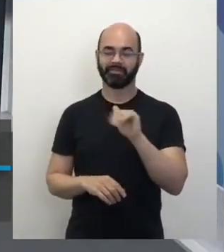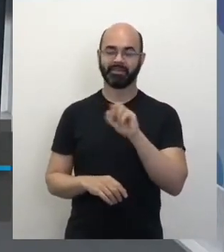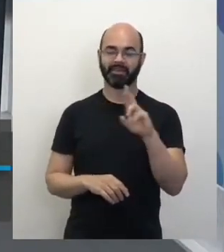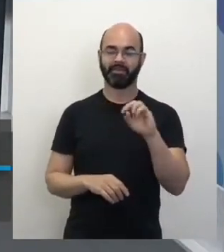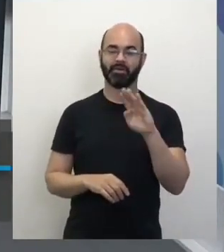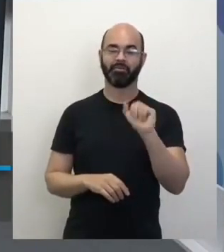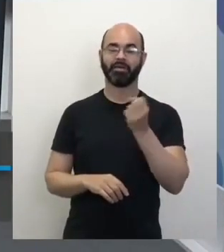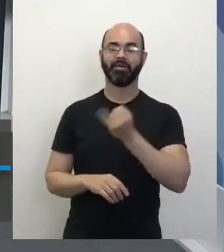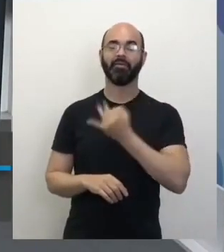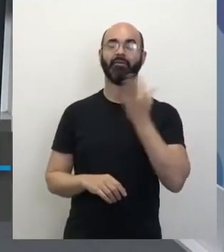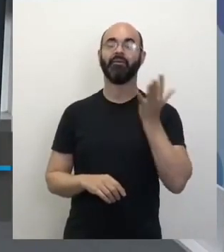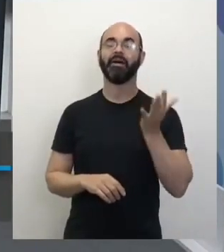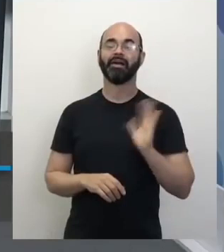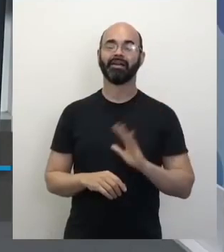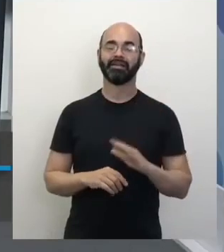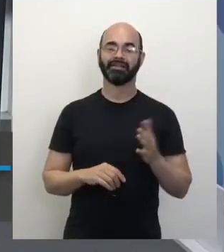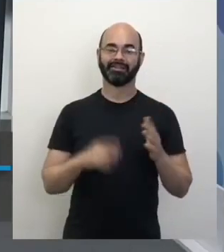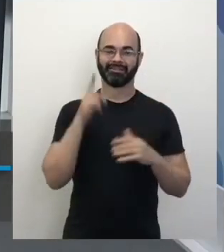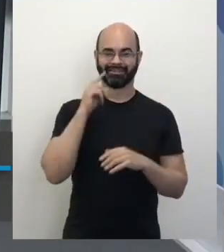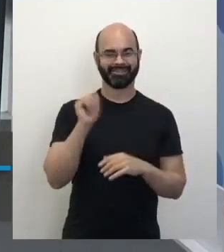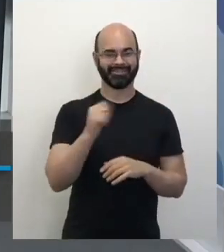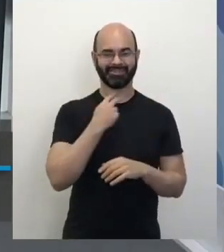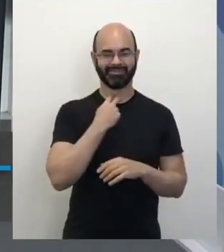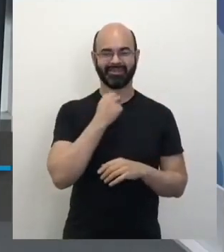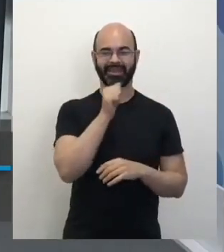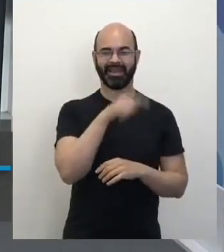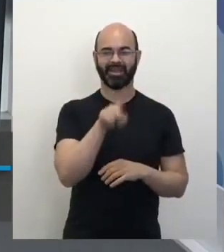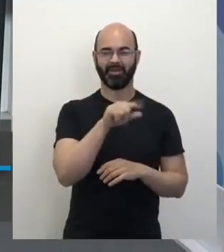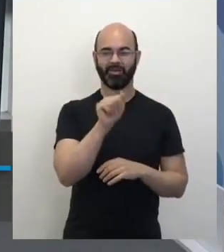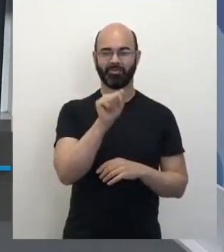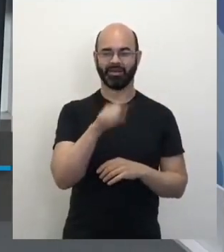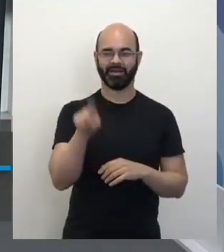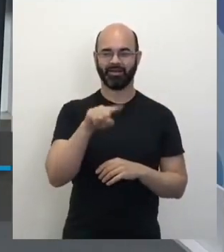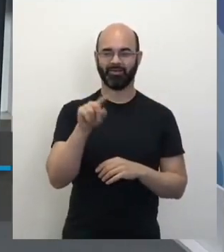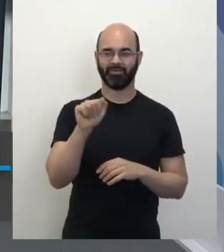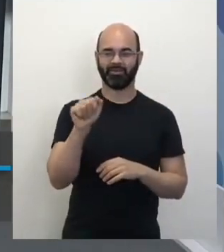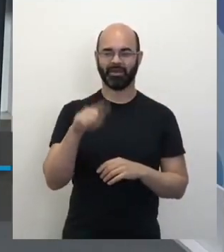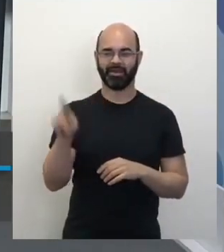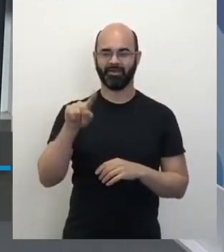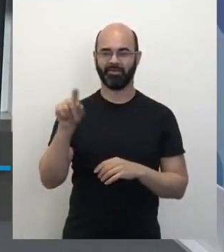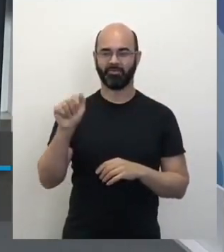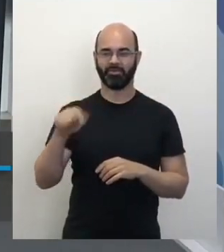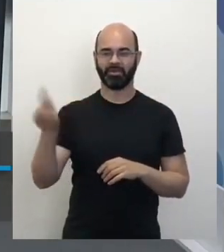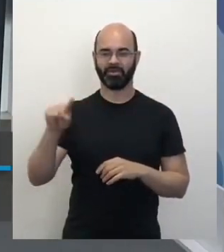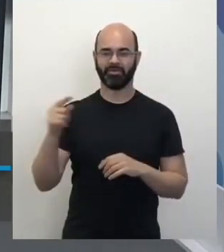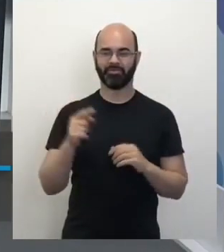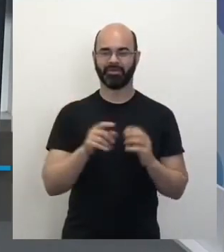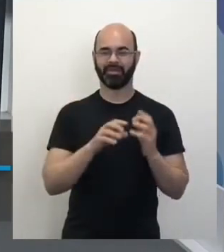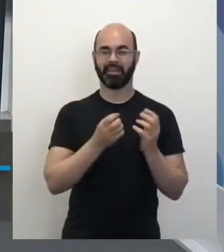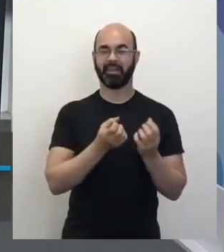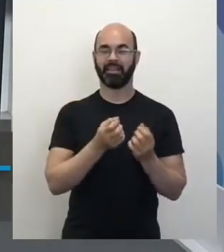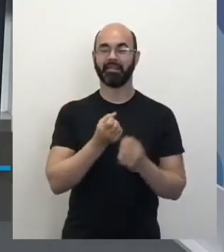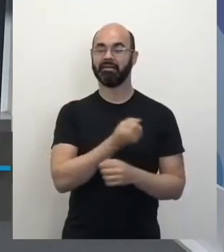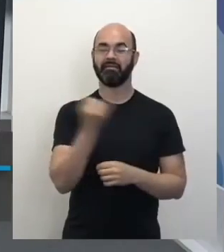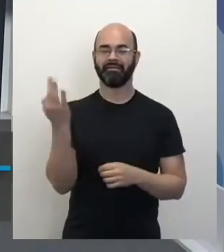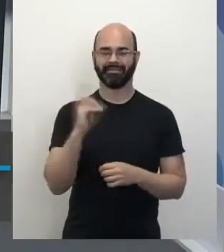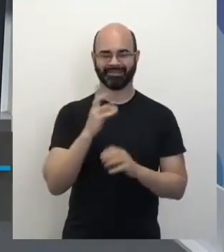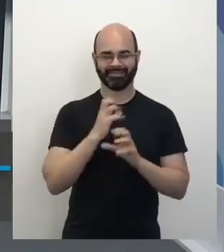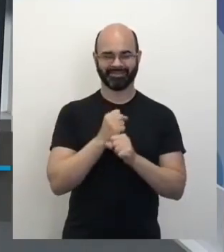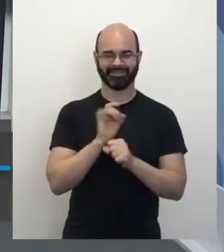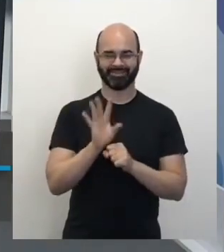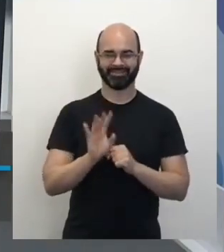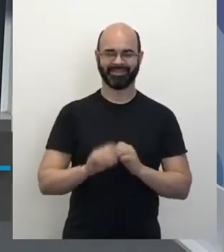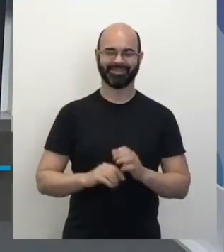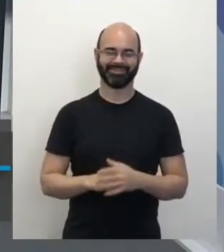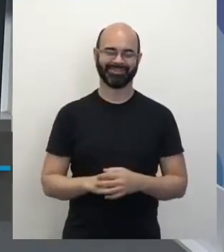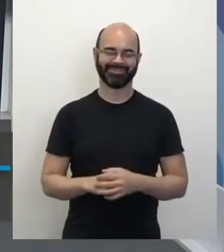ficar aproximado. Não vai ficar colocando um monte de arroba, né? Não é pra colocar todas não, pelo amor de Deus, só faz o cálculo. Beleza. Pode